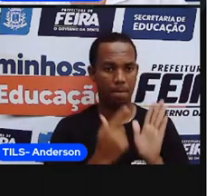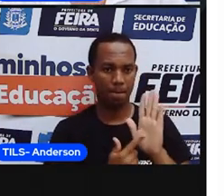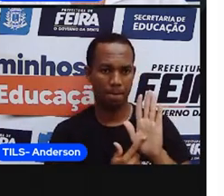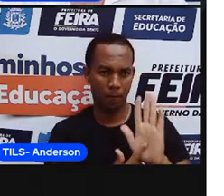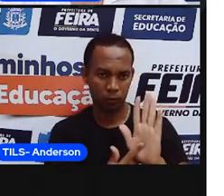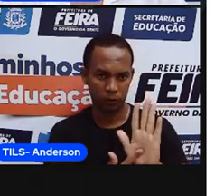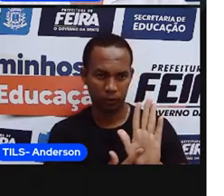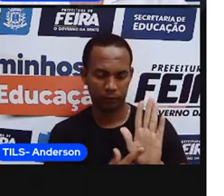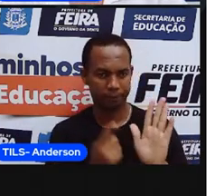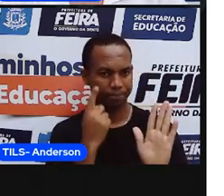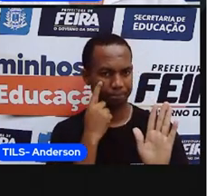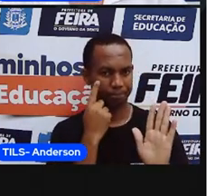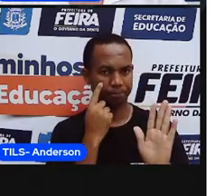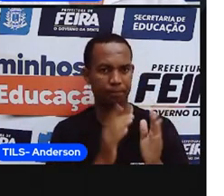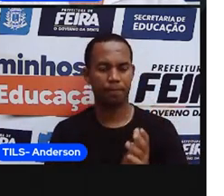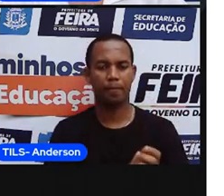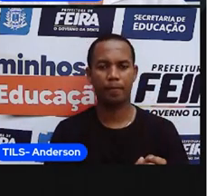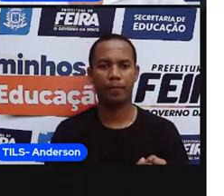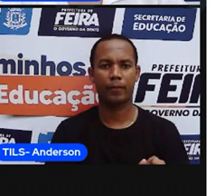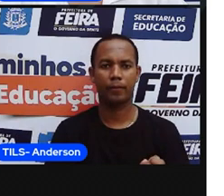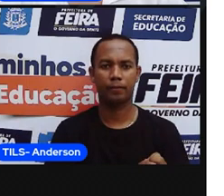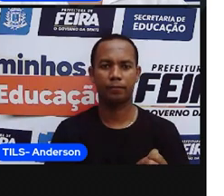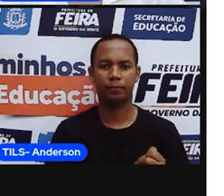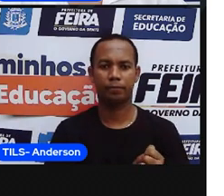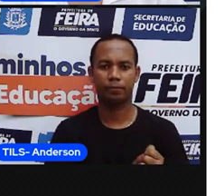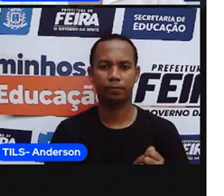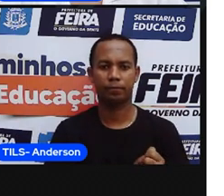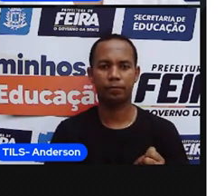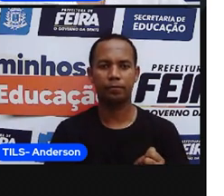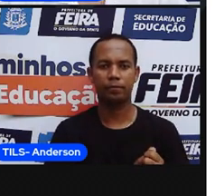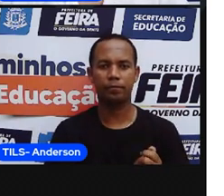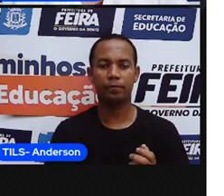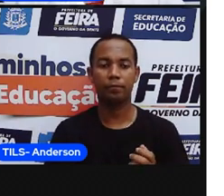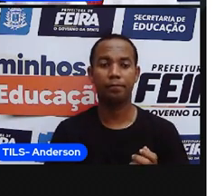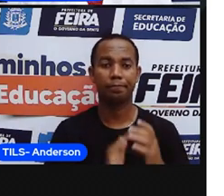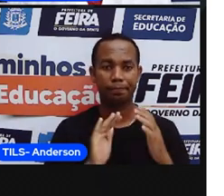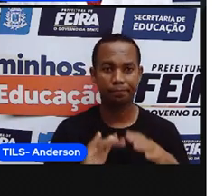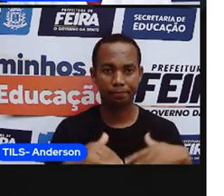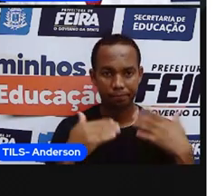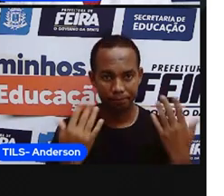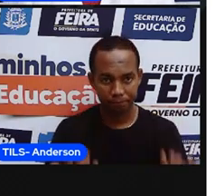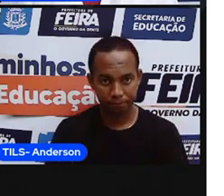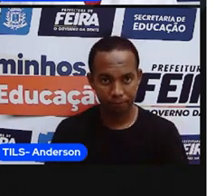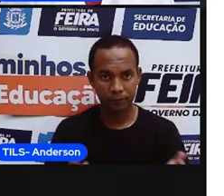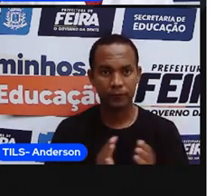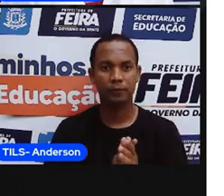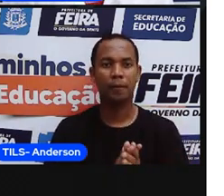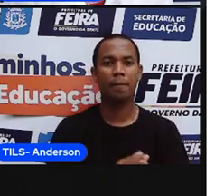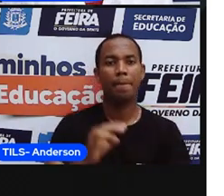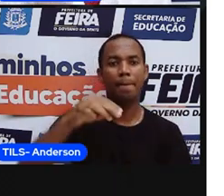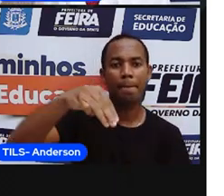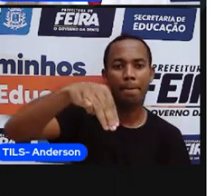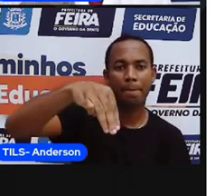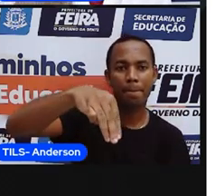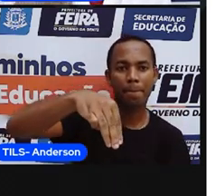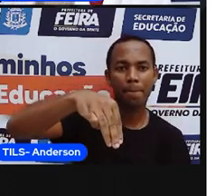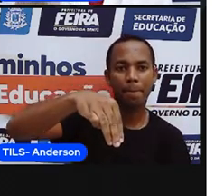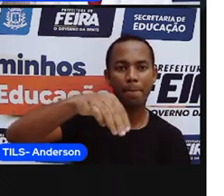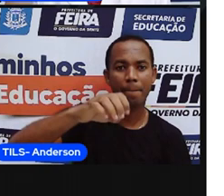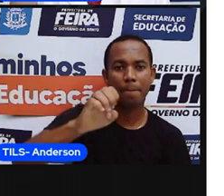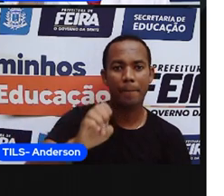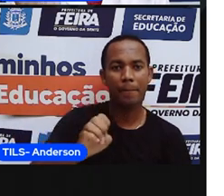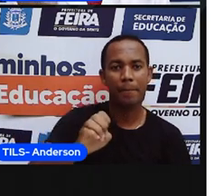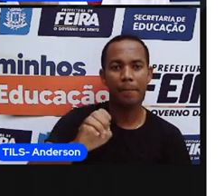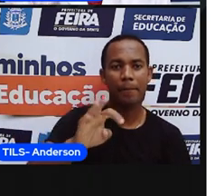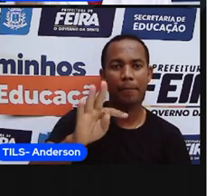certo? A Proama fala certo, é impressionante. Bom, um deles são os meteoros. A Pro já falou do Sol,